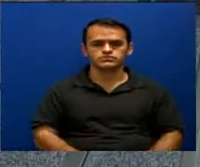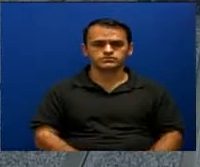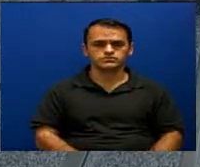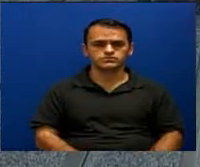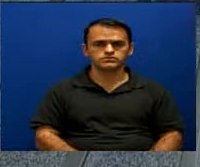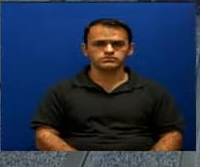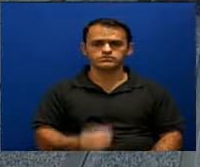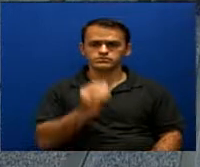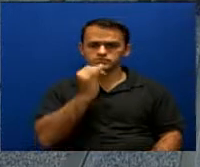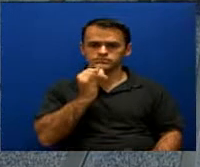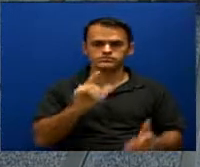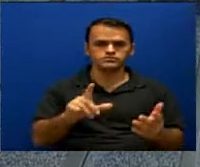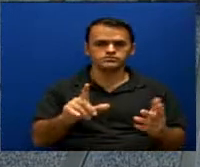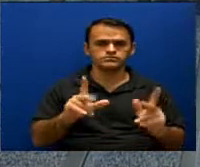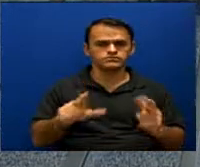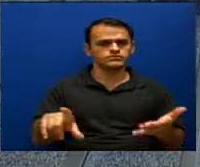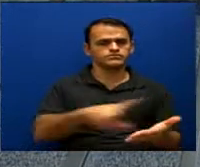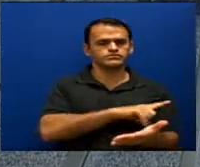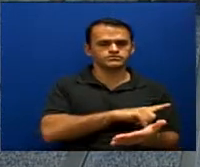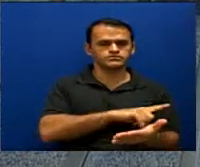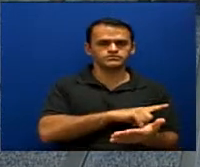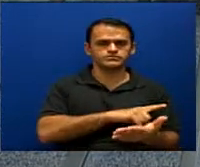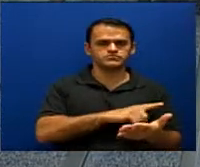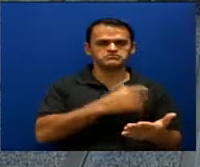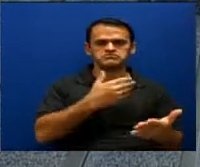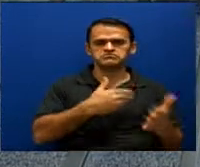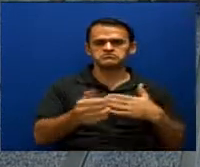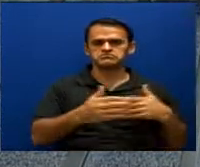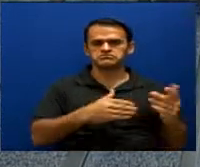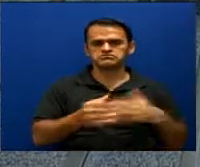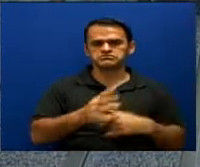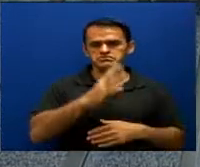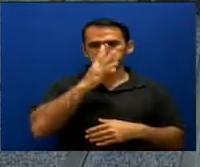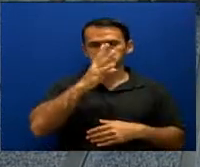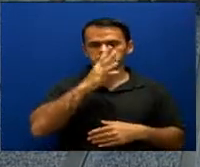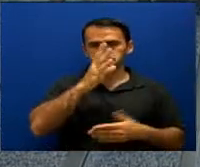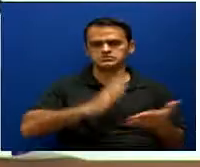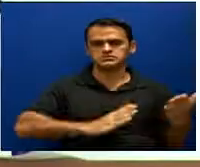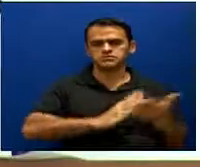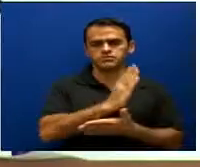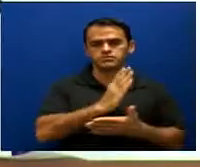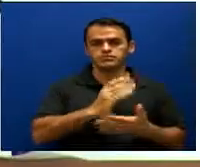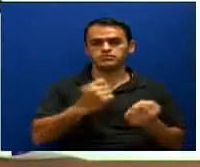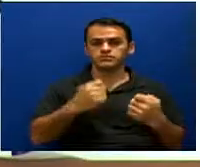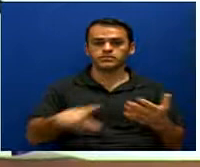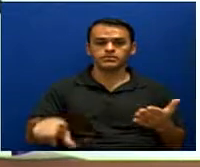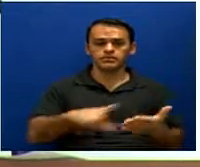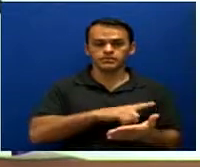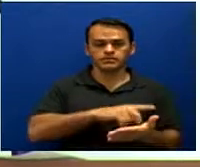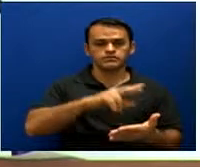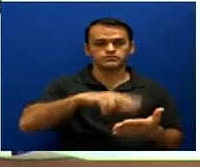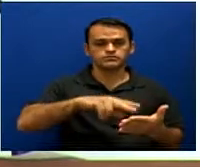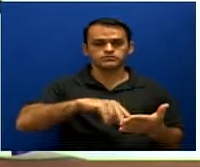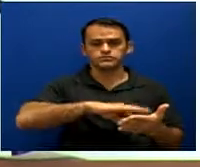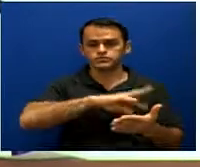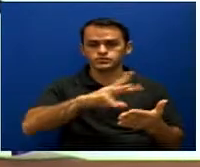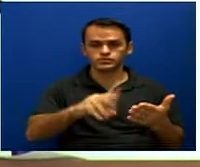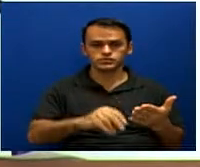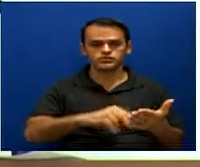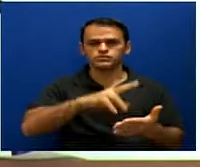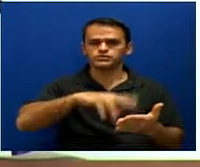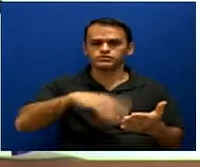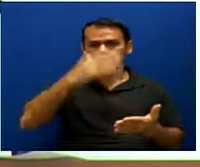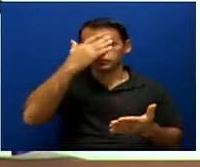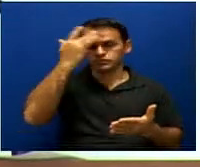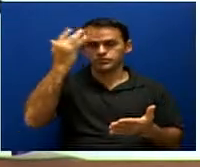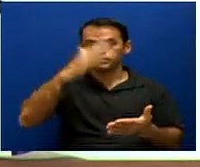eu fiz na primeira, porque as aprovadas foram votadas sem a população saber o que diz a emenda. Por isso que é importante. Eu concordo com o senhor. Importante. E daí eu